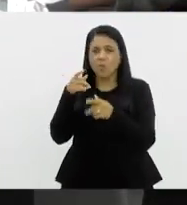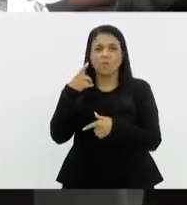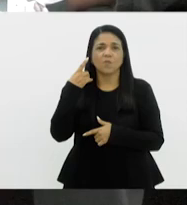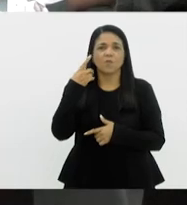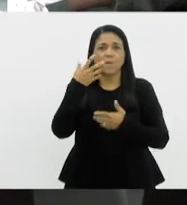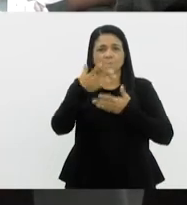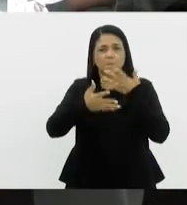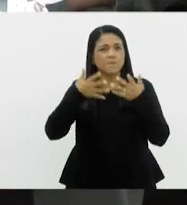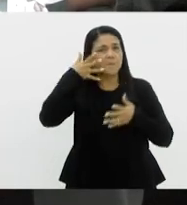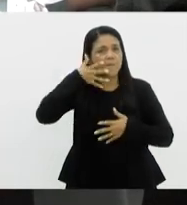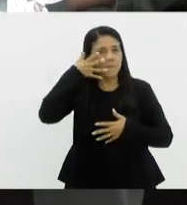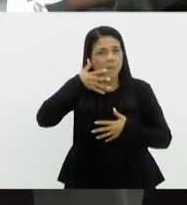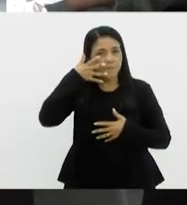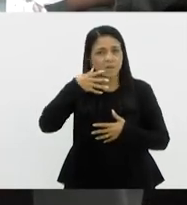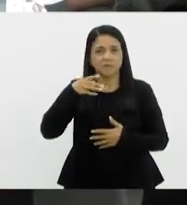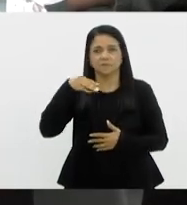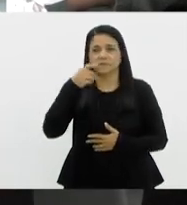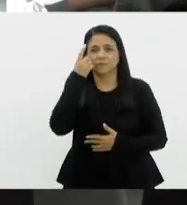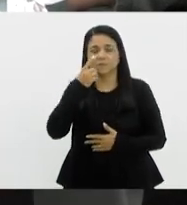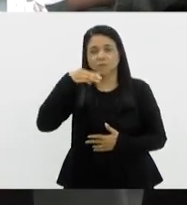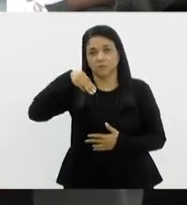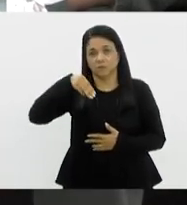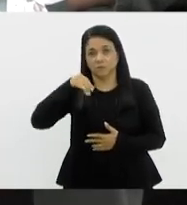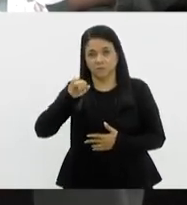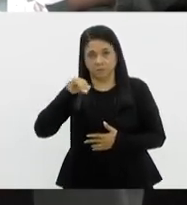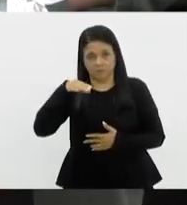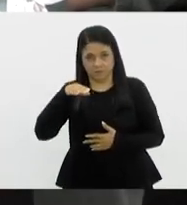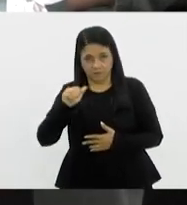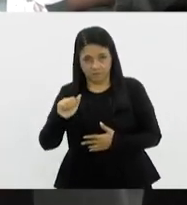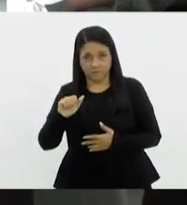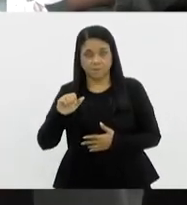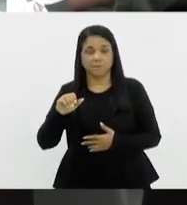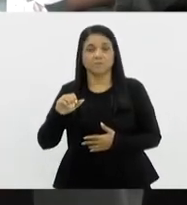Mink, o governo de Israel hoje